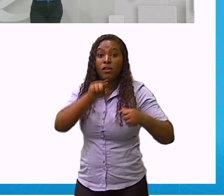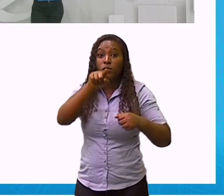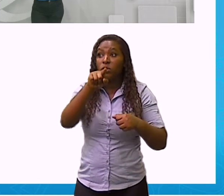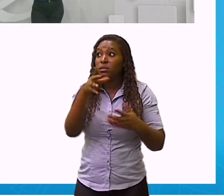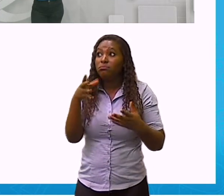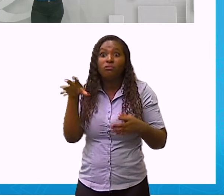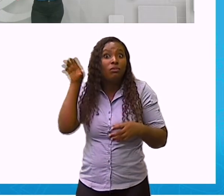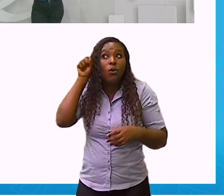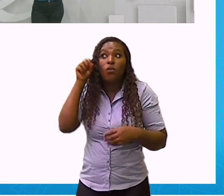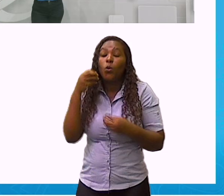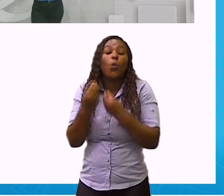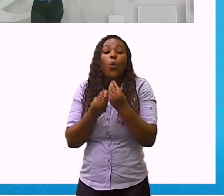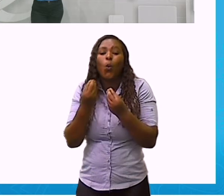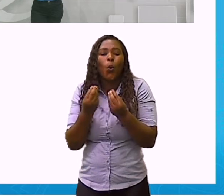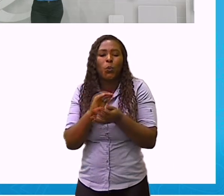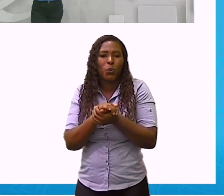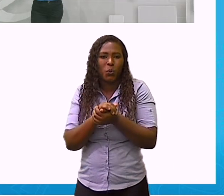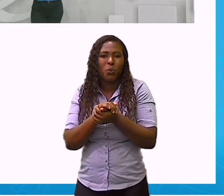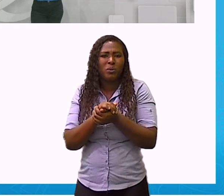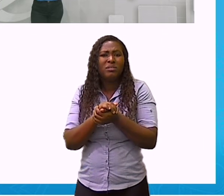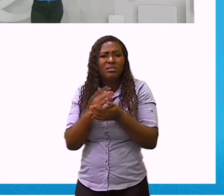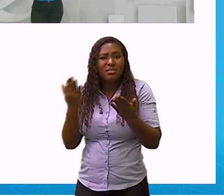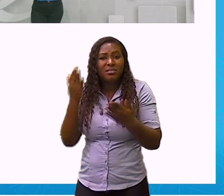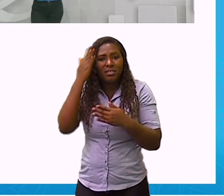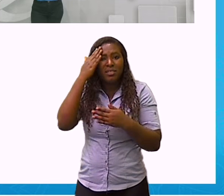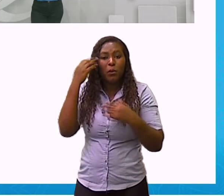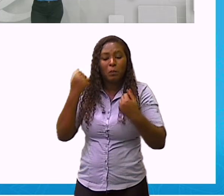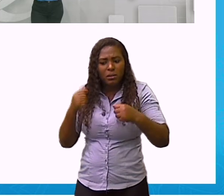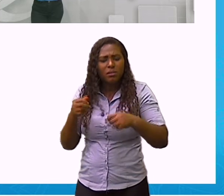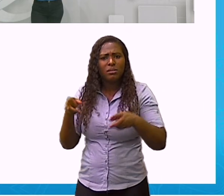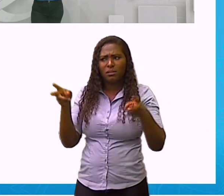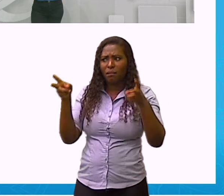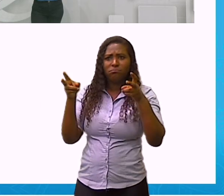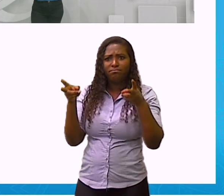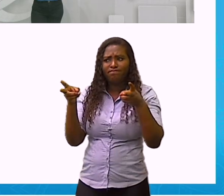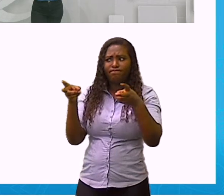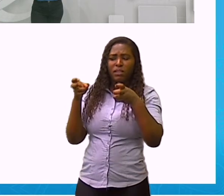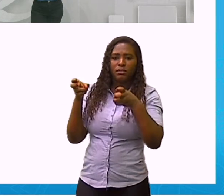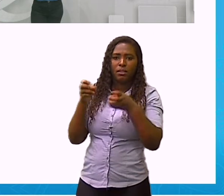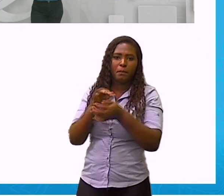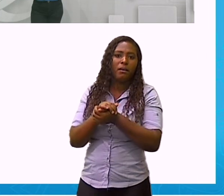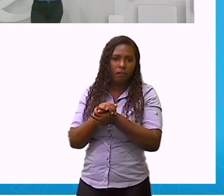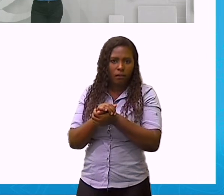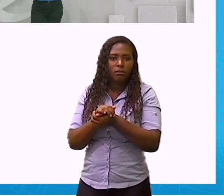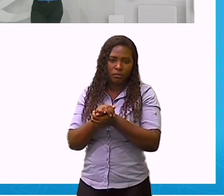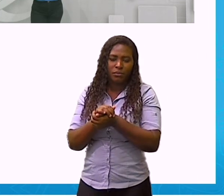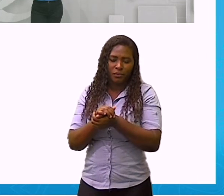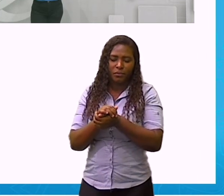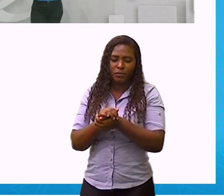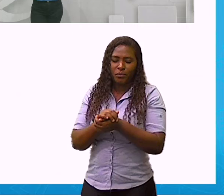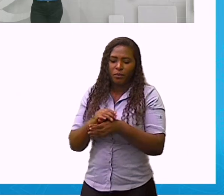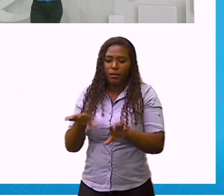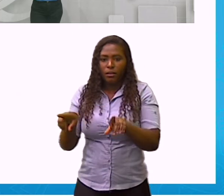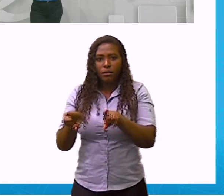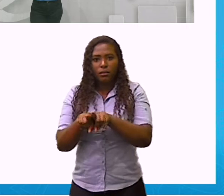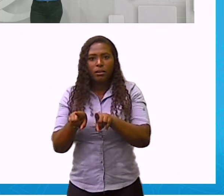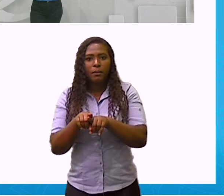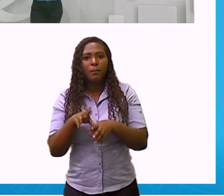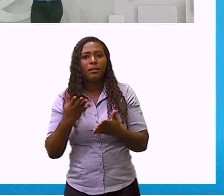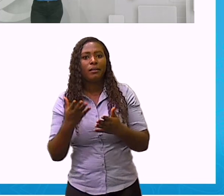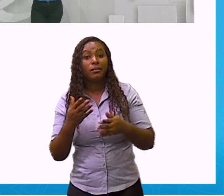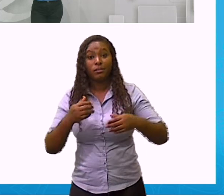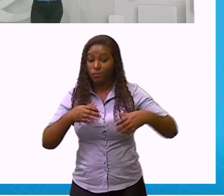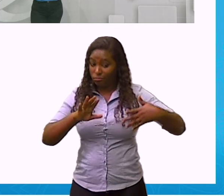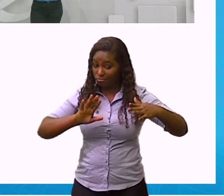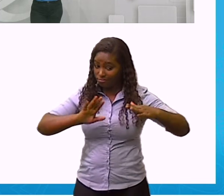naquele momento você precisa estar atento o tempo todo. Outra situação. Ao descer de um